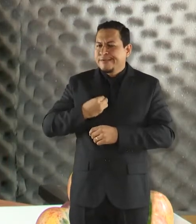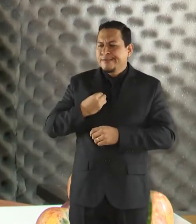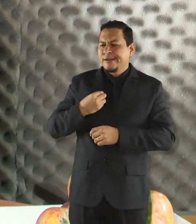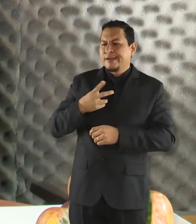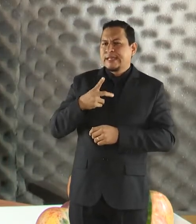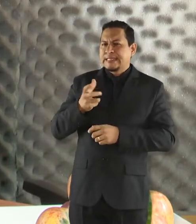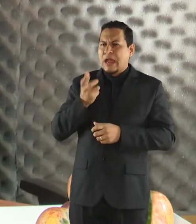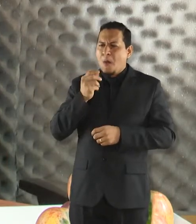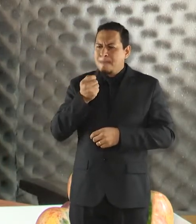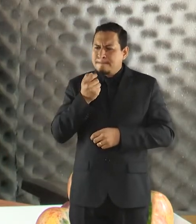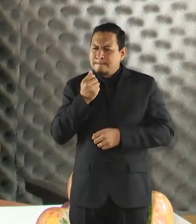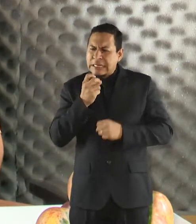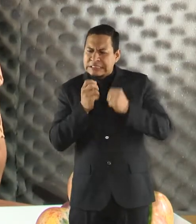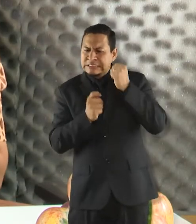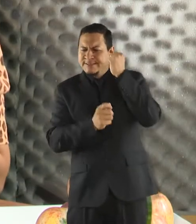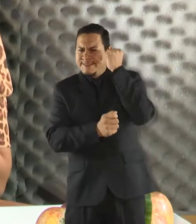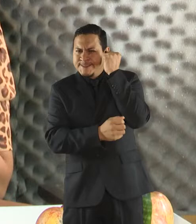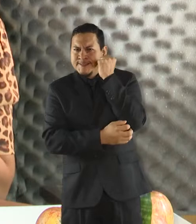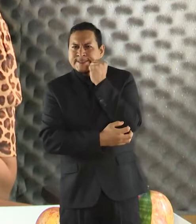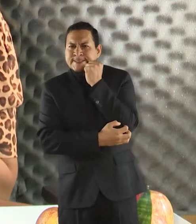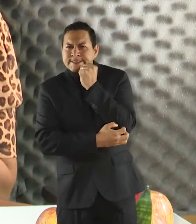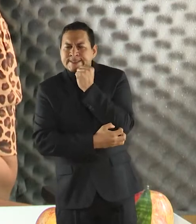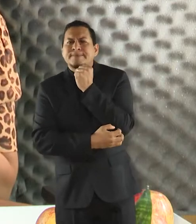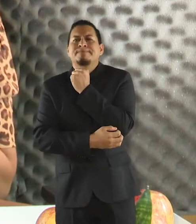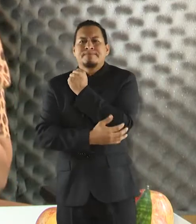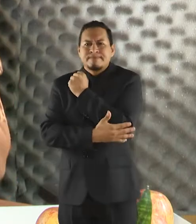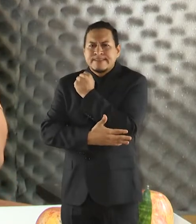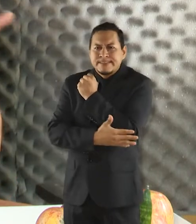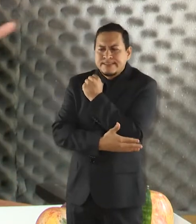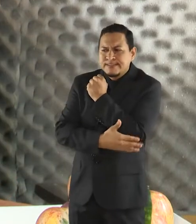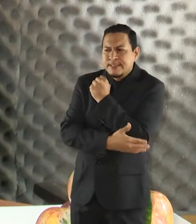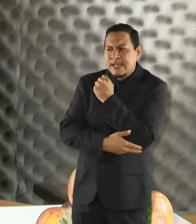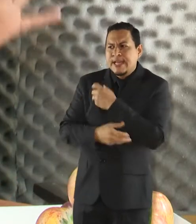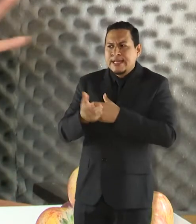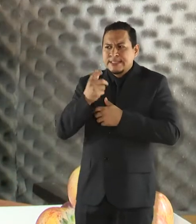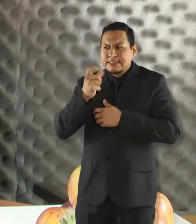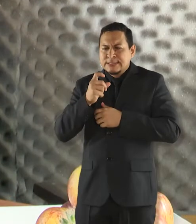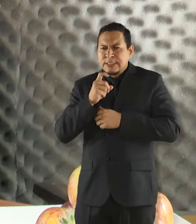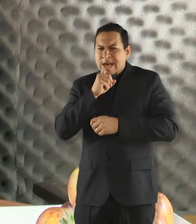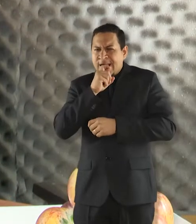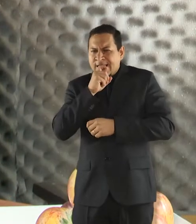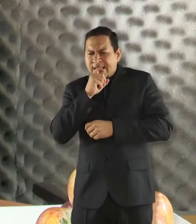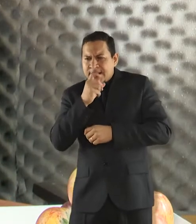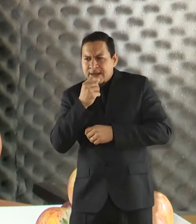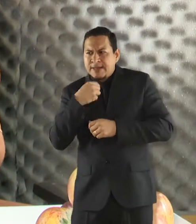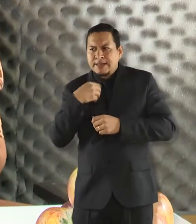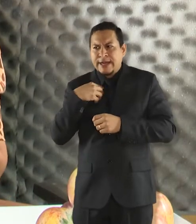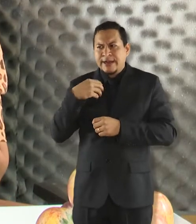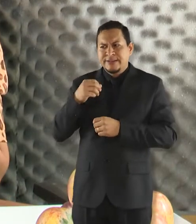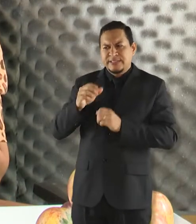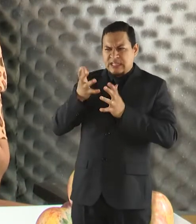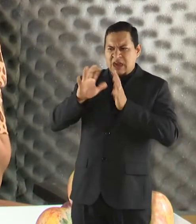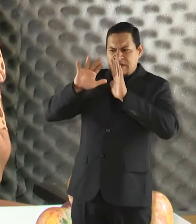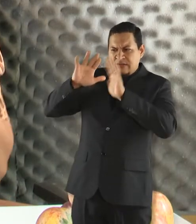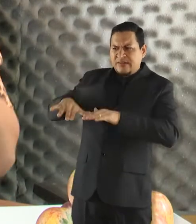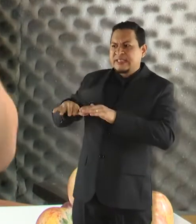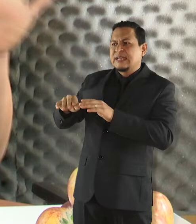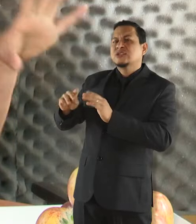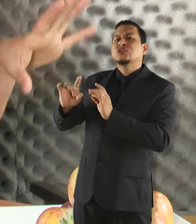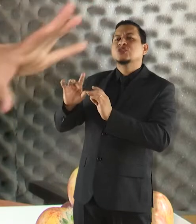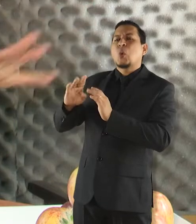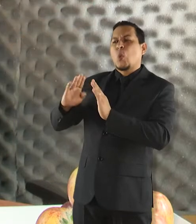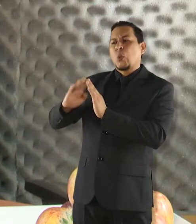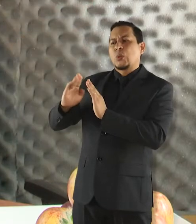ser muito ciumento, controlar as roupas dela. Já está começando por ali, né? Não querer que ela saia mais sozinha, querer